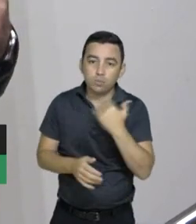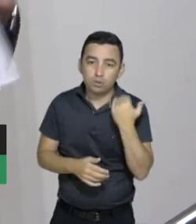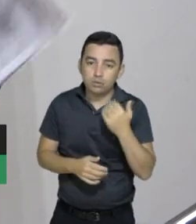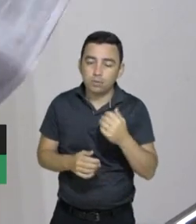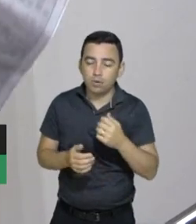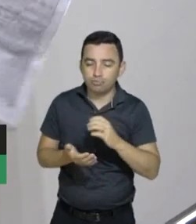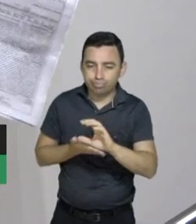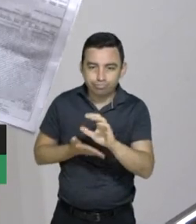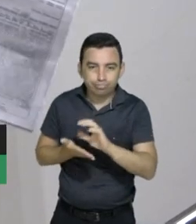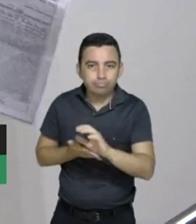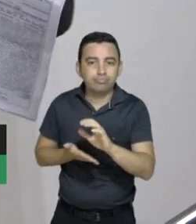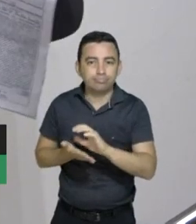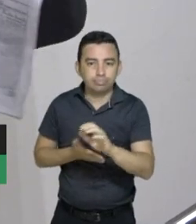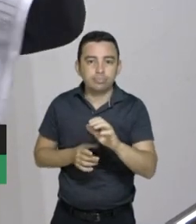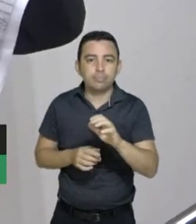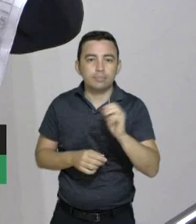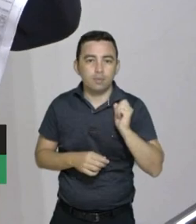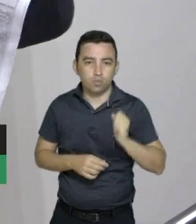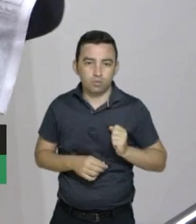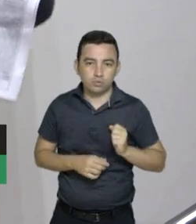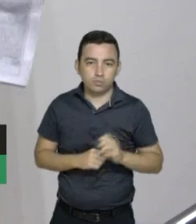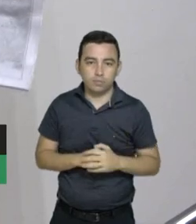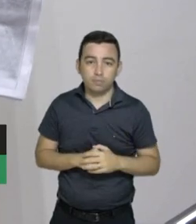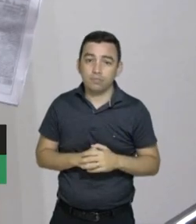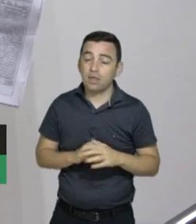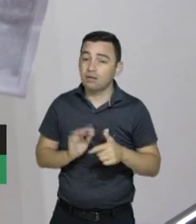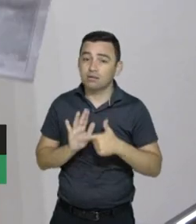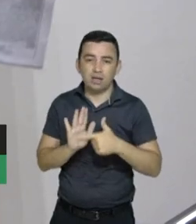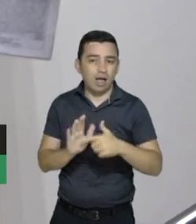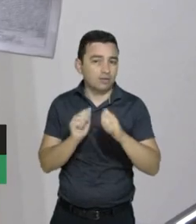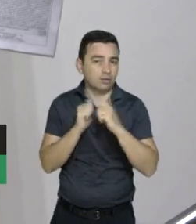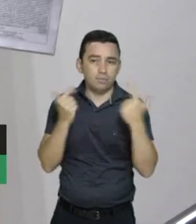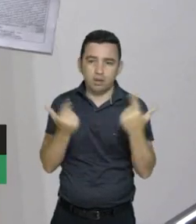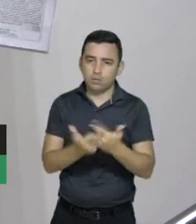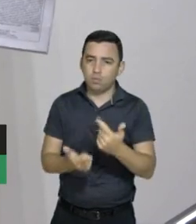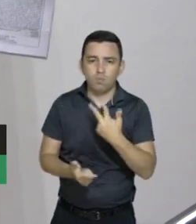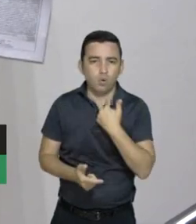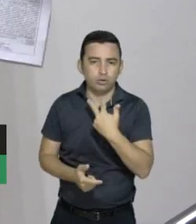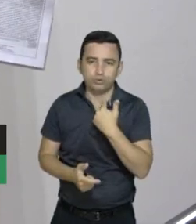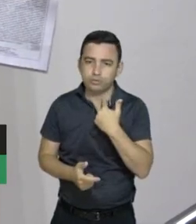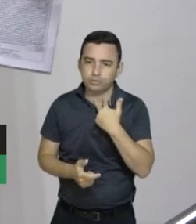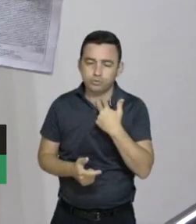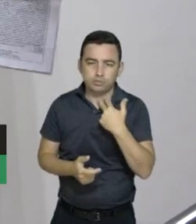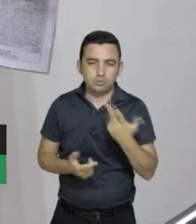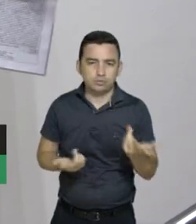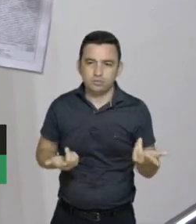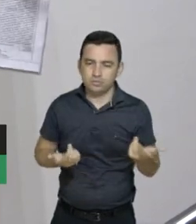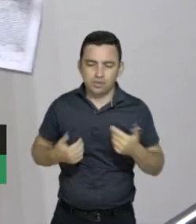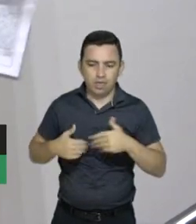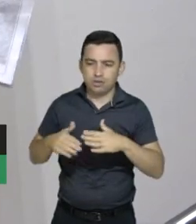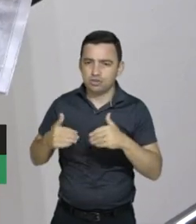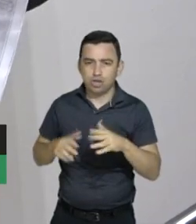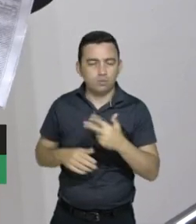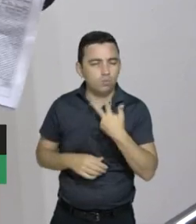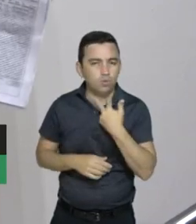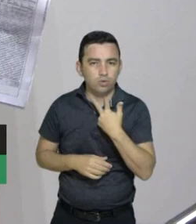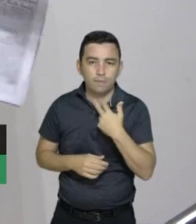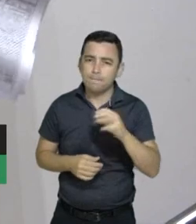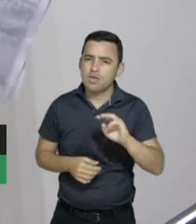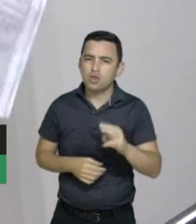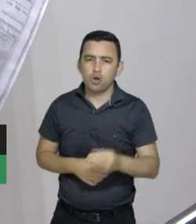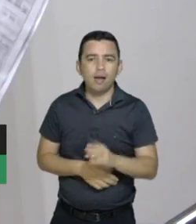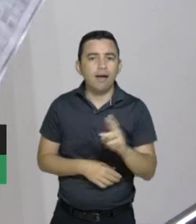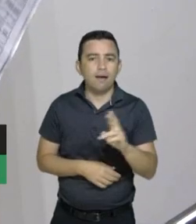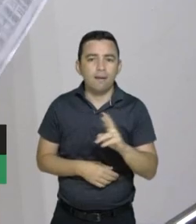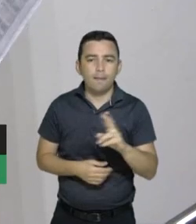auxílio a assembleia não pode deixar passar em branco isso aqui são milhões de reais que foram